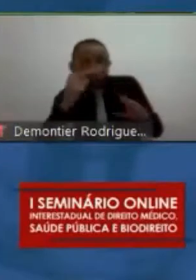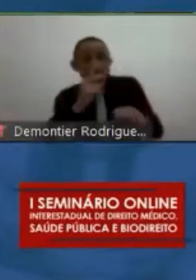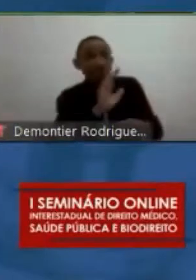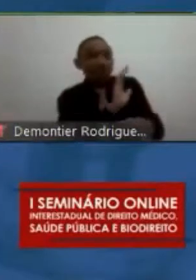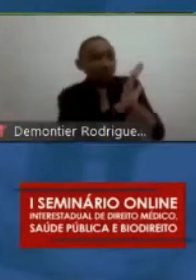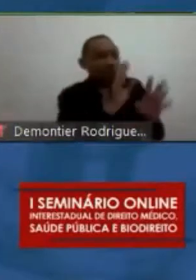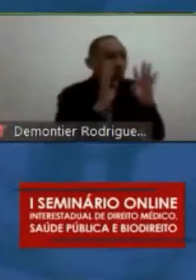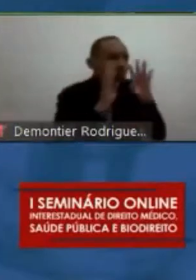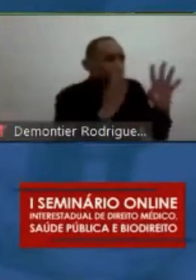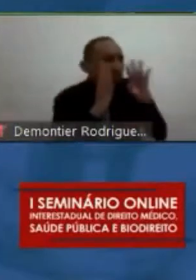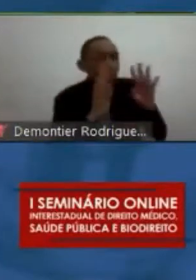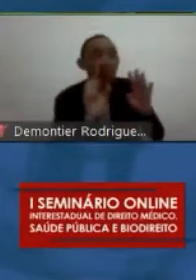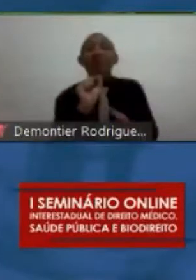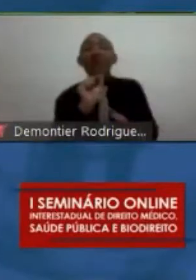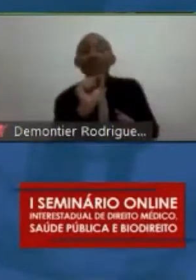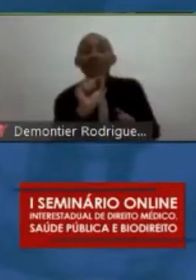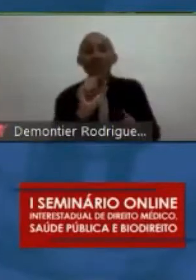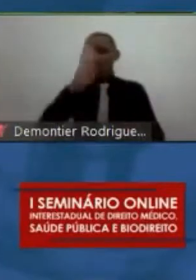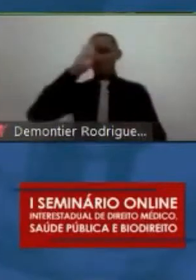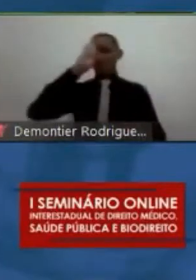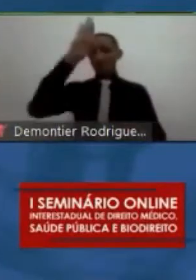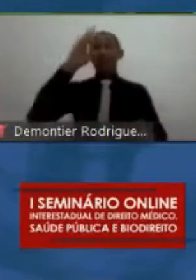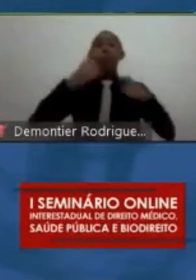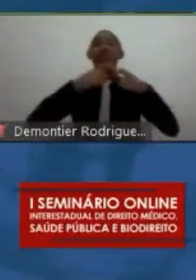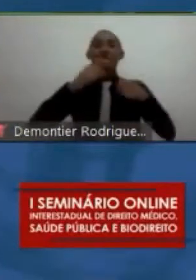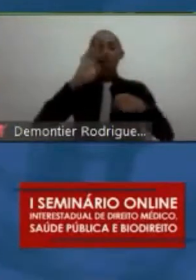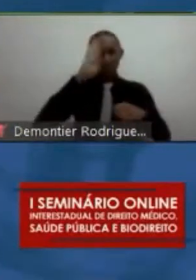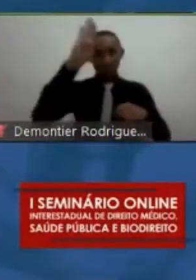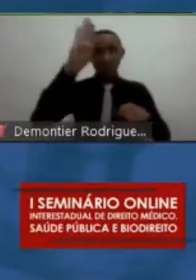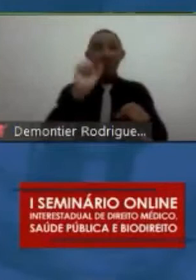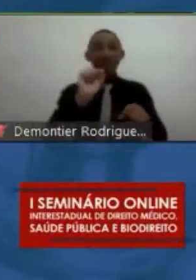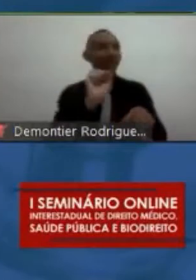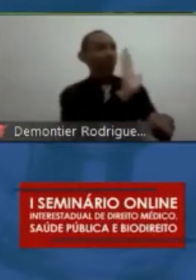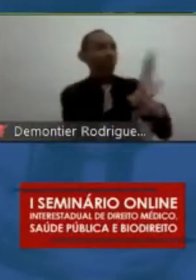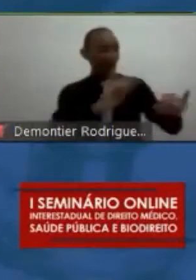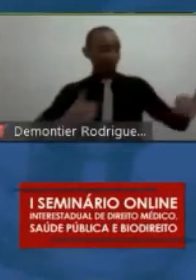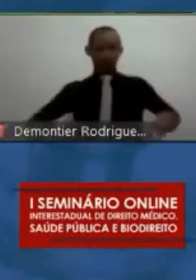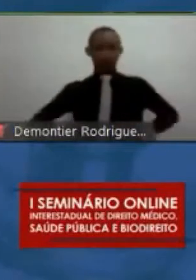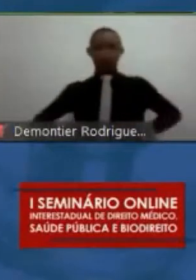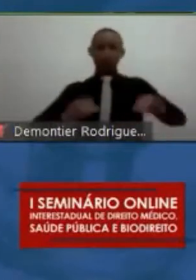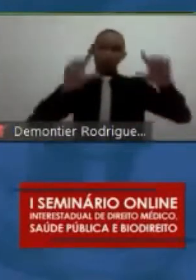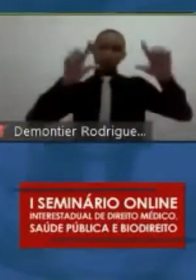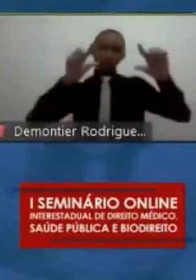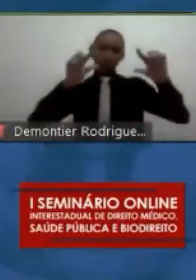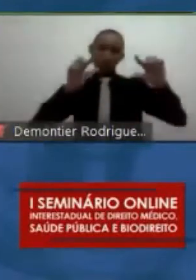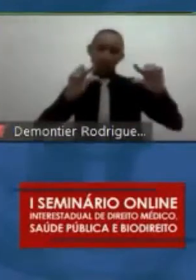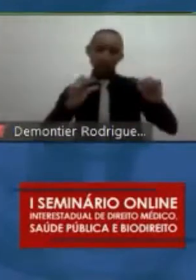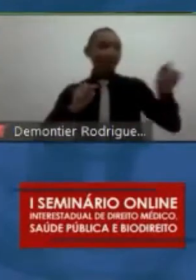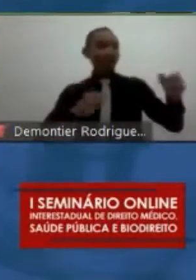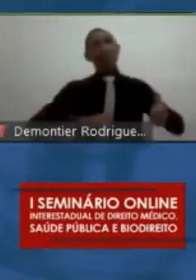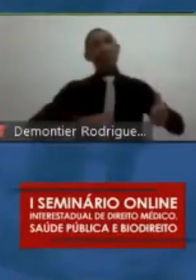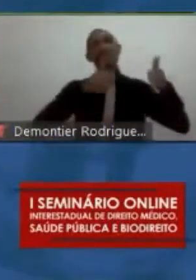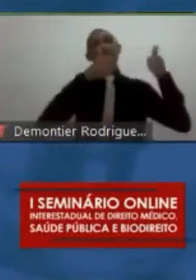um mote principal para nós. O objetivo fundamental da saúde é aliviar o sofrimento humano. E quando nós fazemos bem